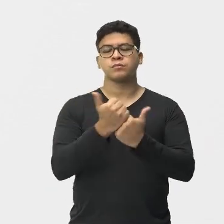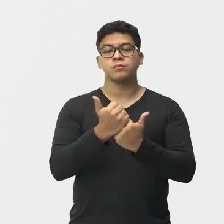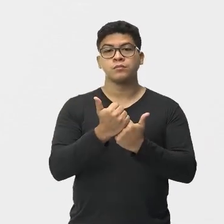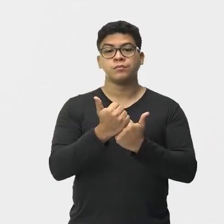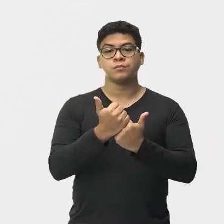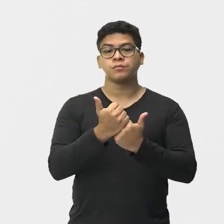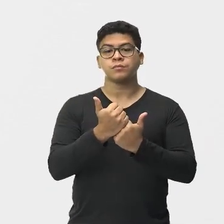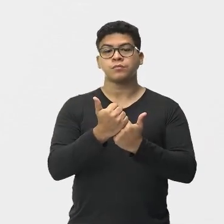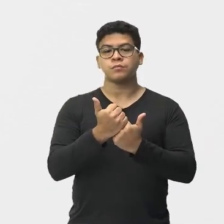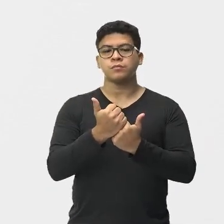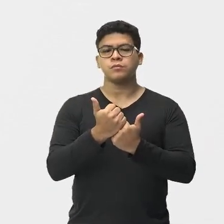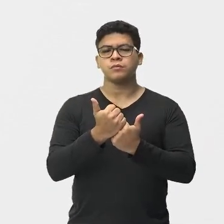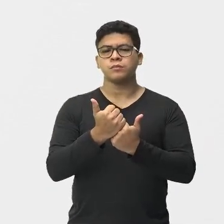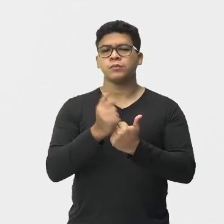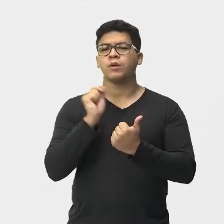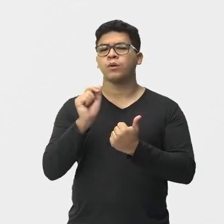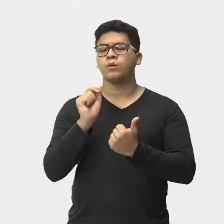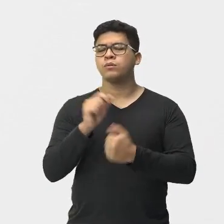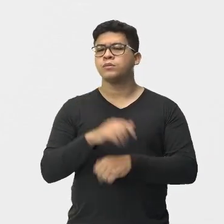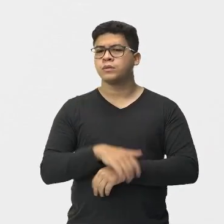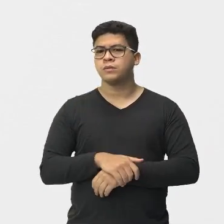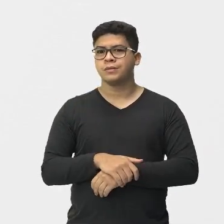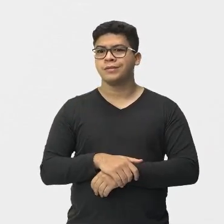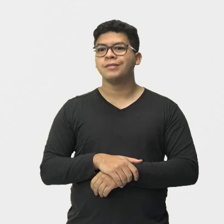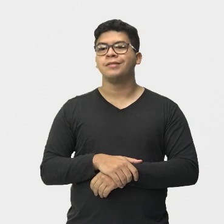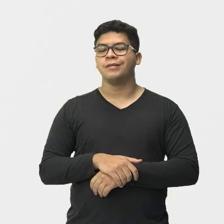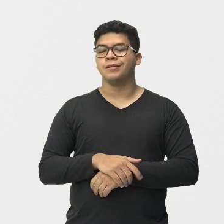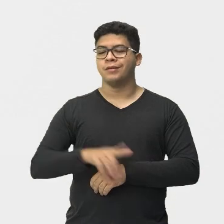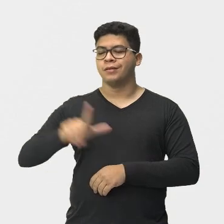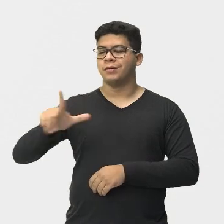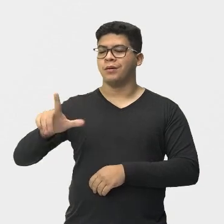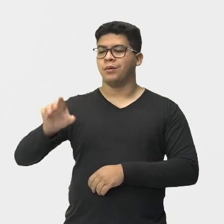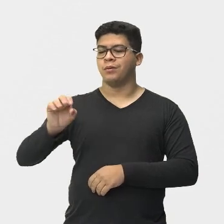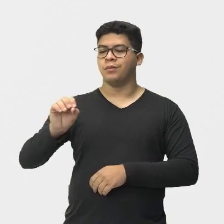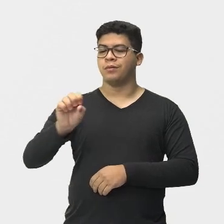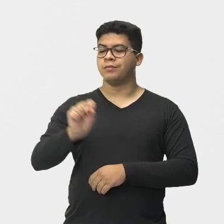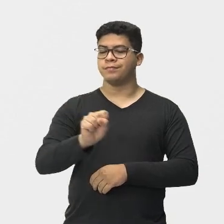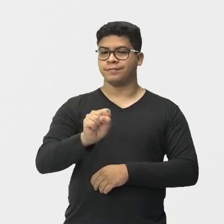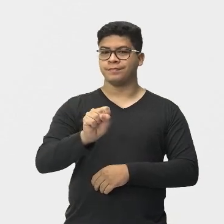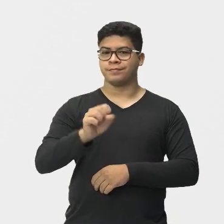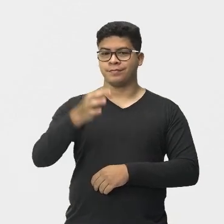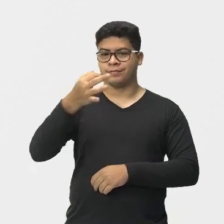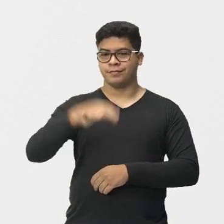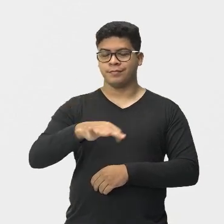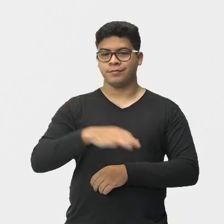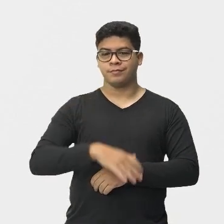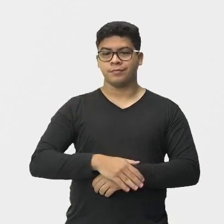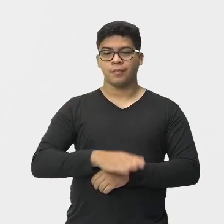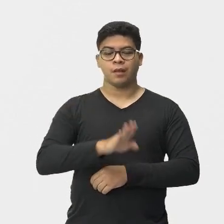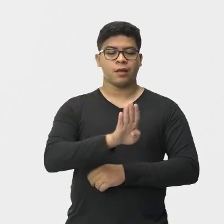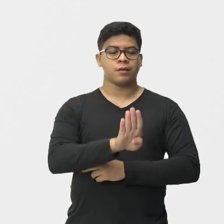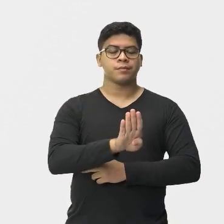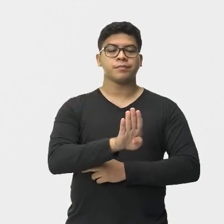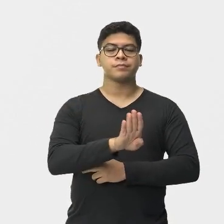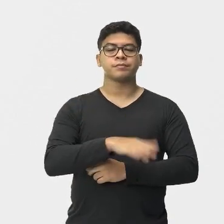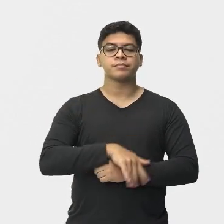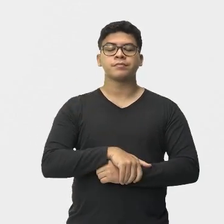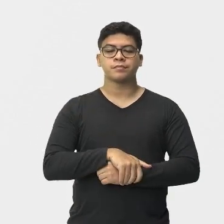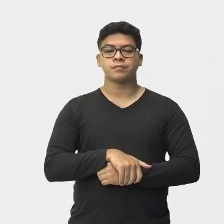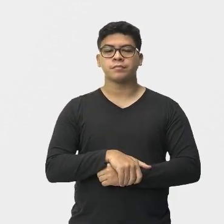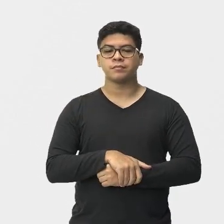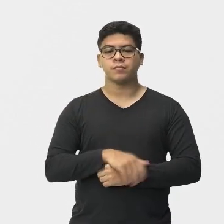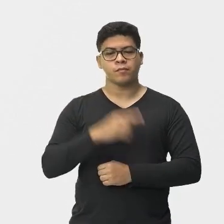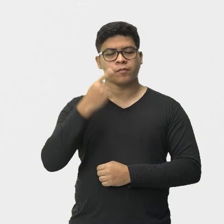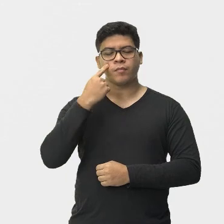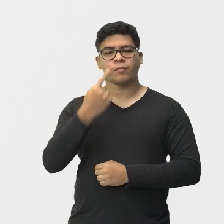2 conejos blancos? E aí a gente está vendo que é los, tá certo? Na nossa letra B, vou deixar